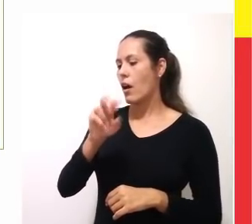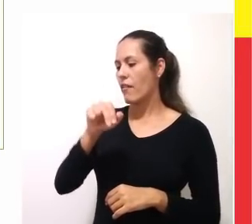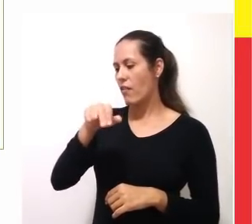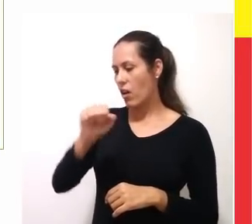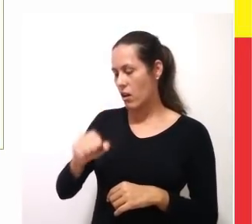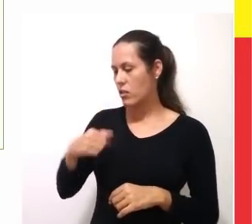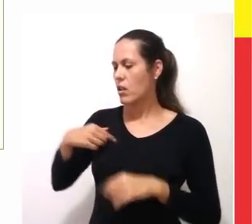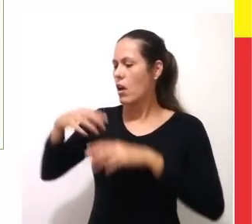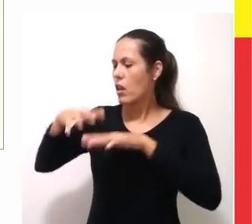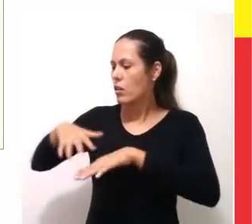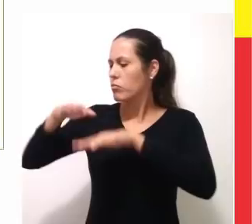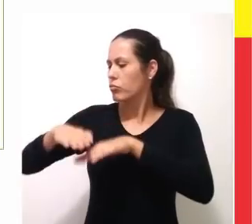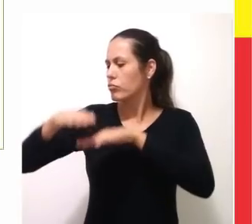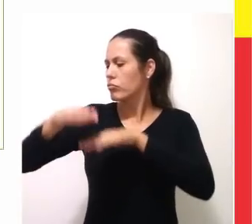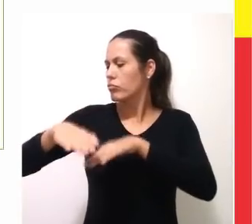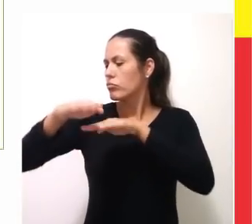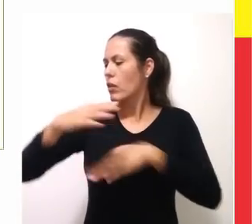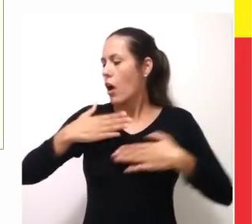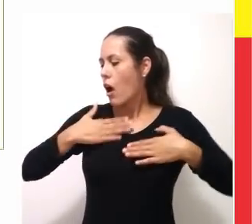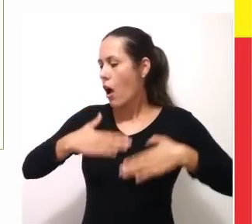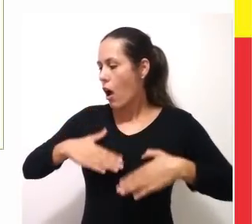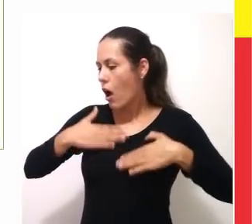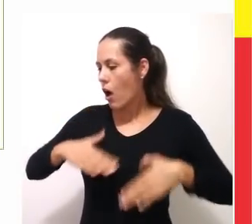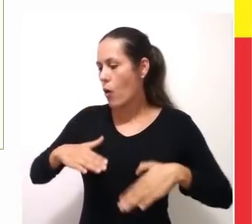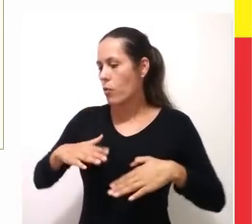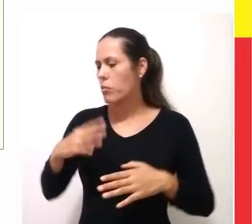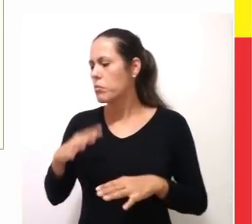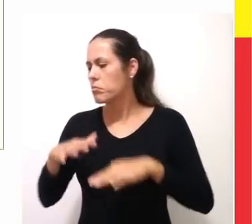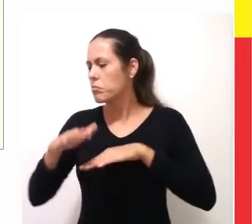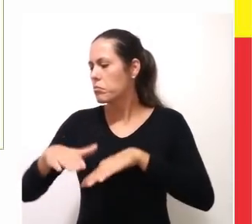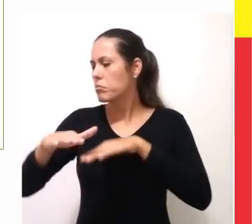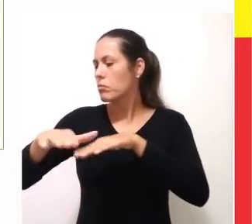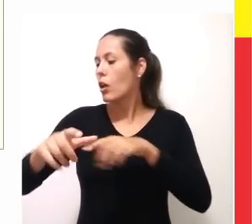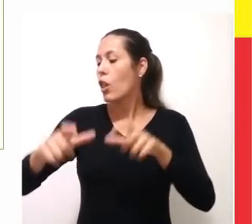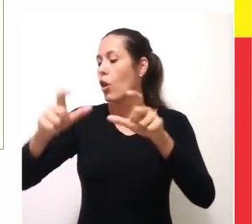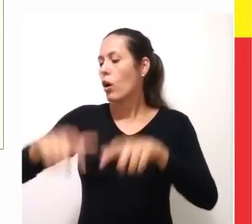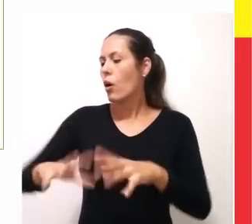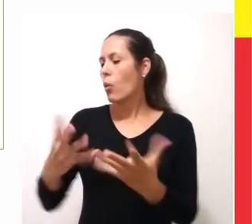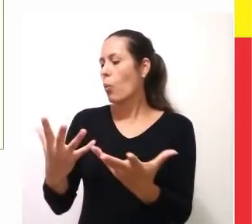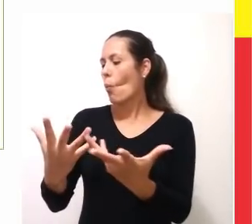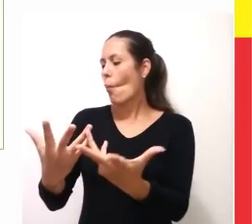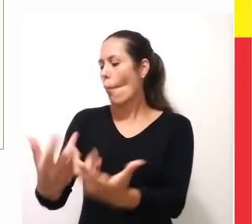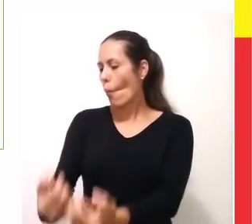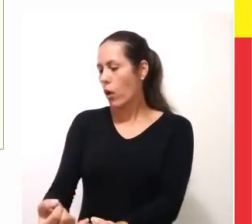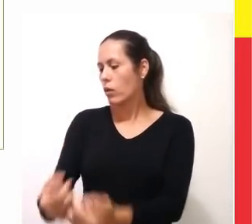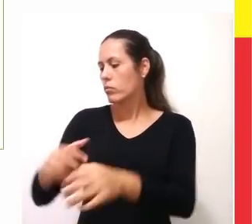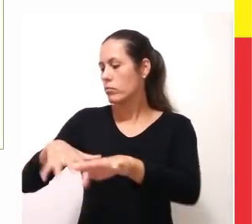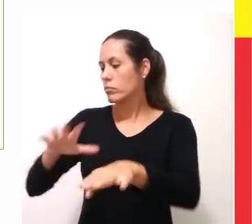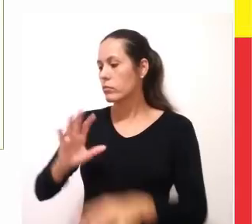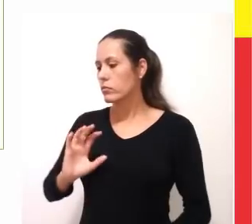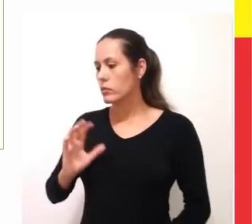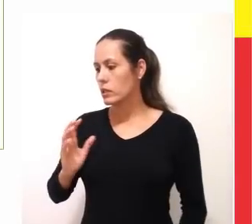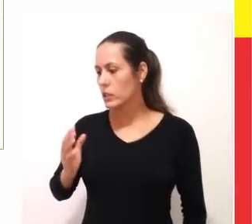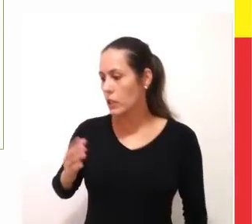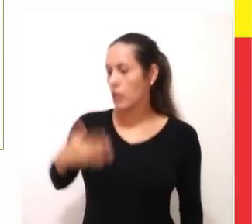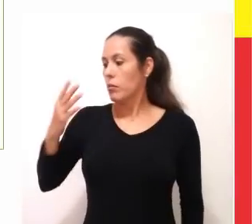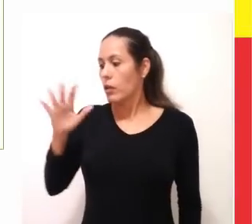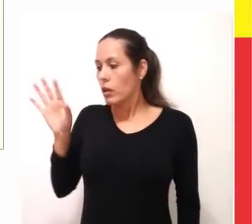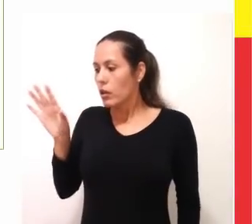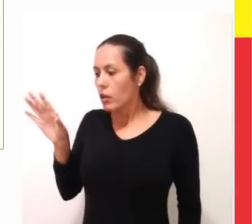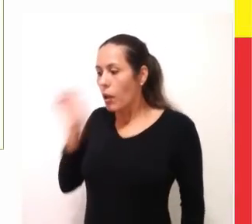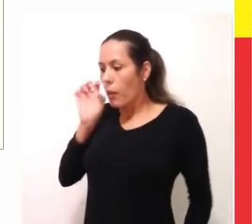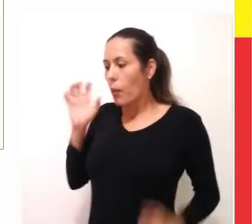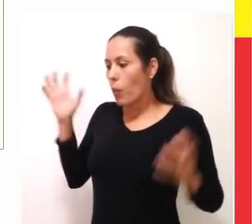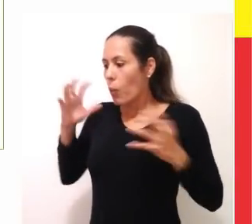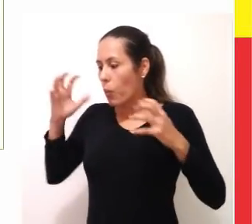pelo areal, deserto. De repente, ouve-se está no presente, um forte ruído, e diante dos